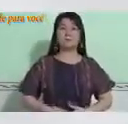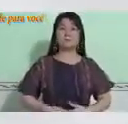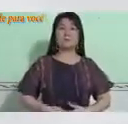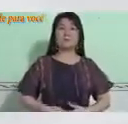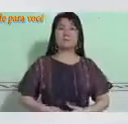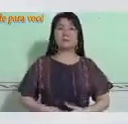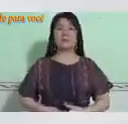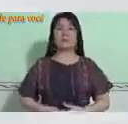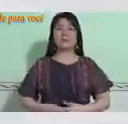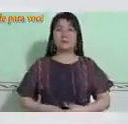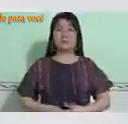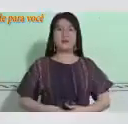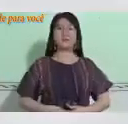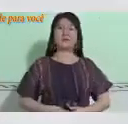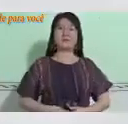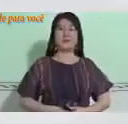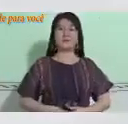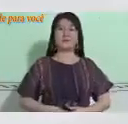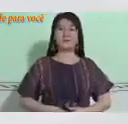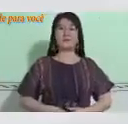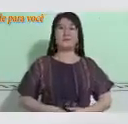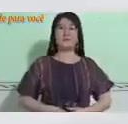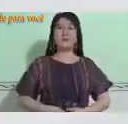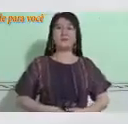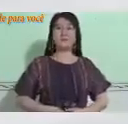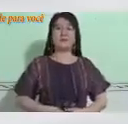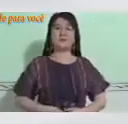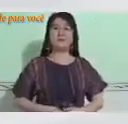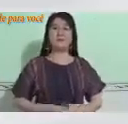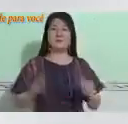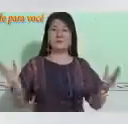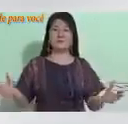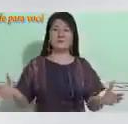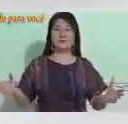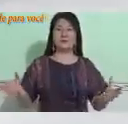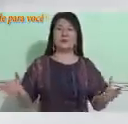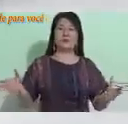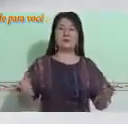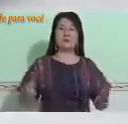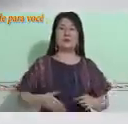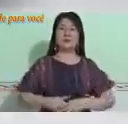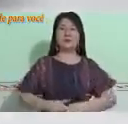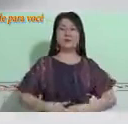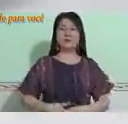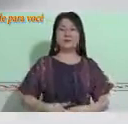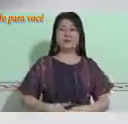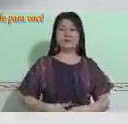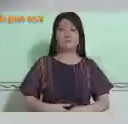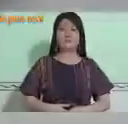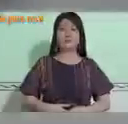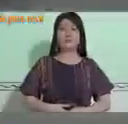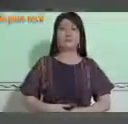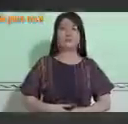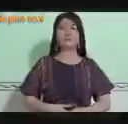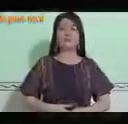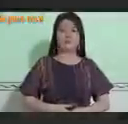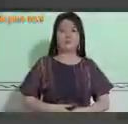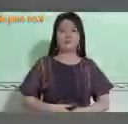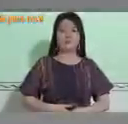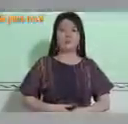Dieta ZML e acento agudo que o IDA, dieta ZML e acento agudo que o IDA,